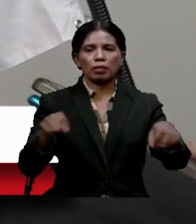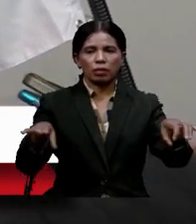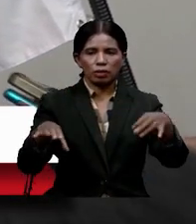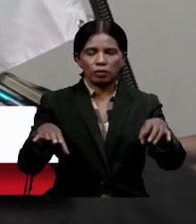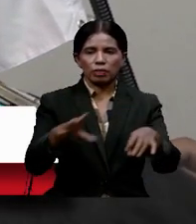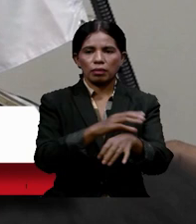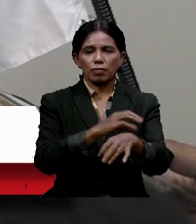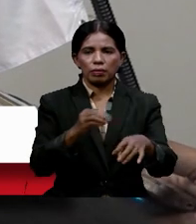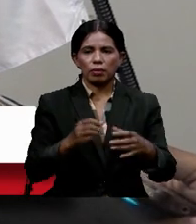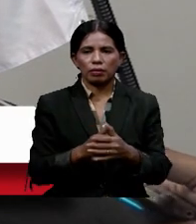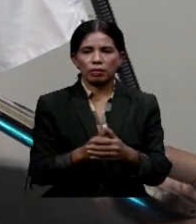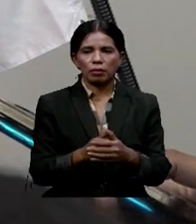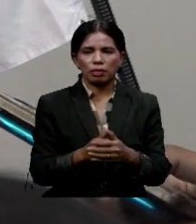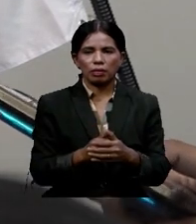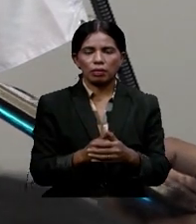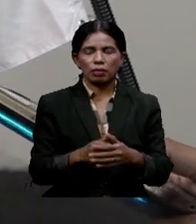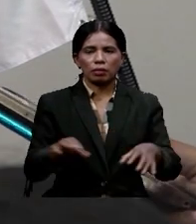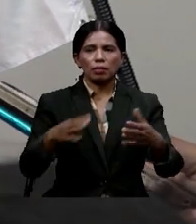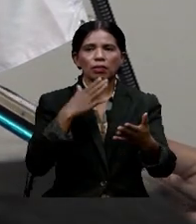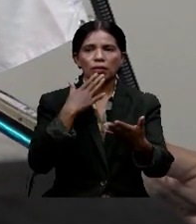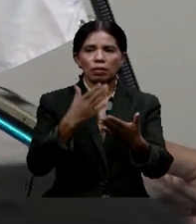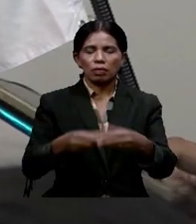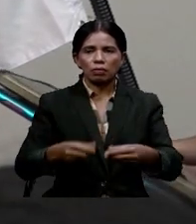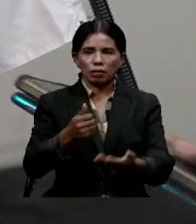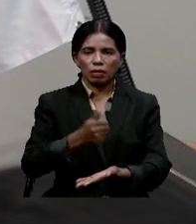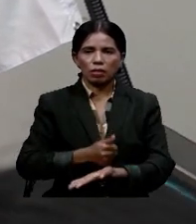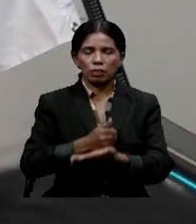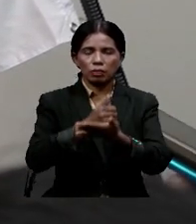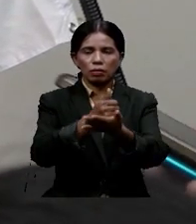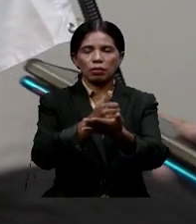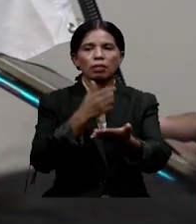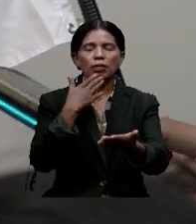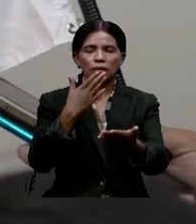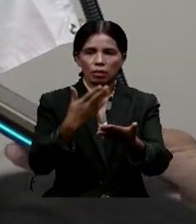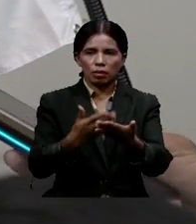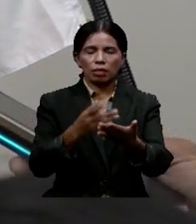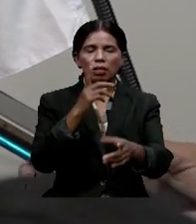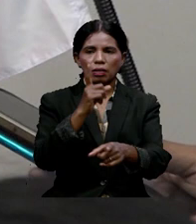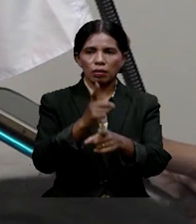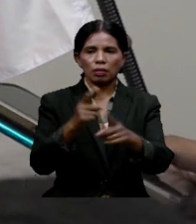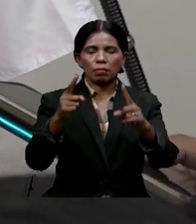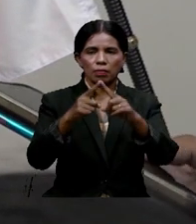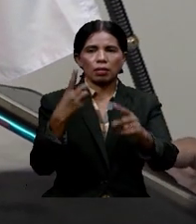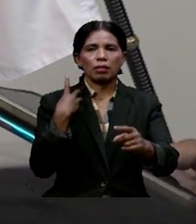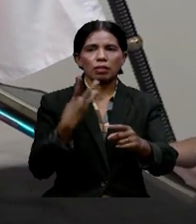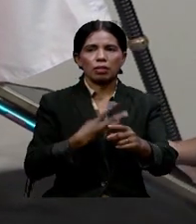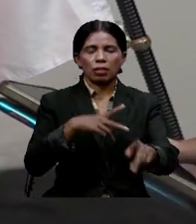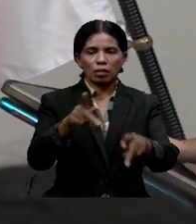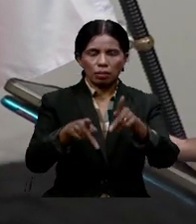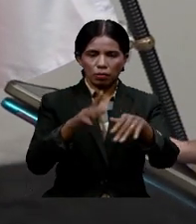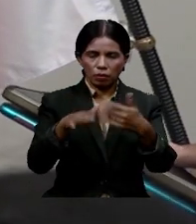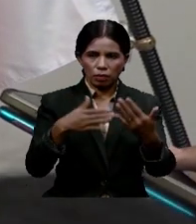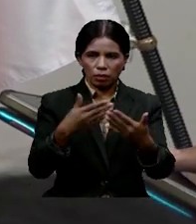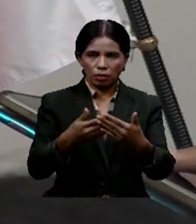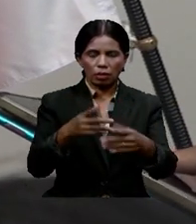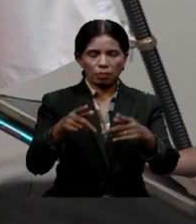a missão unida né, ele for assistência né bem a cada dia vai ter nia comunidade no ter